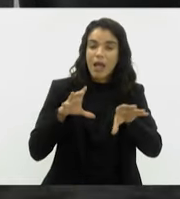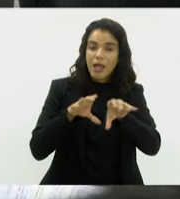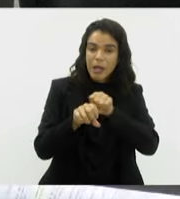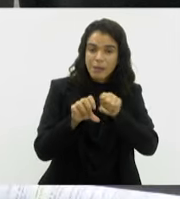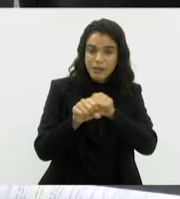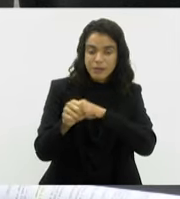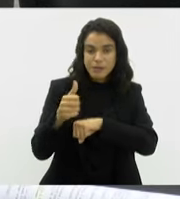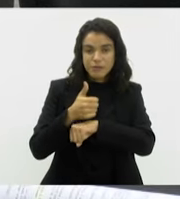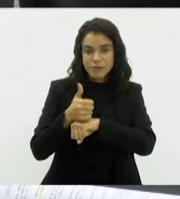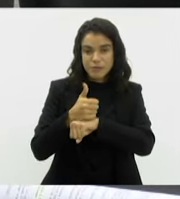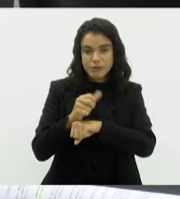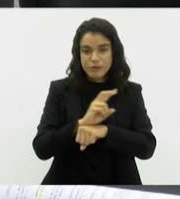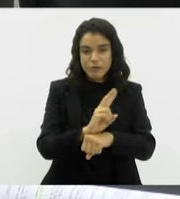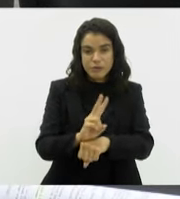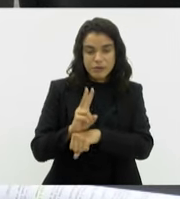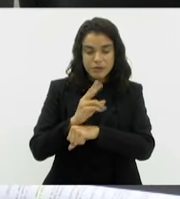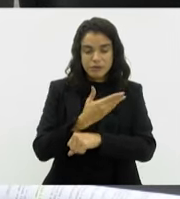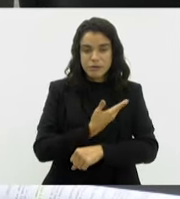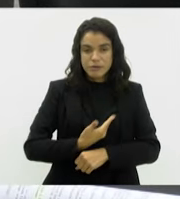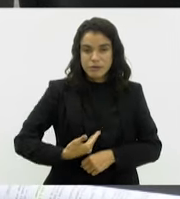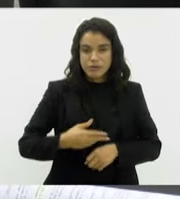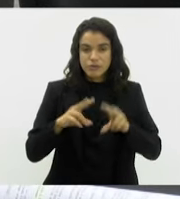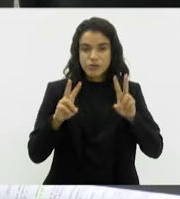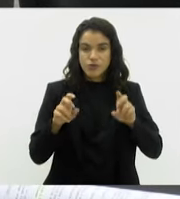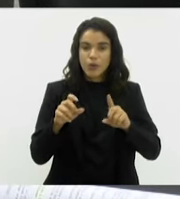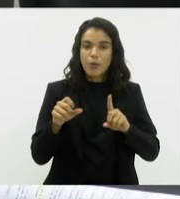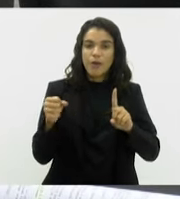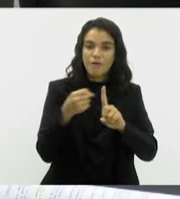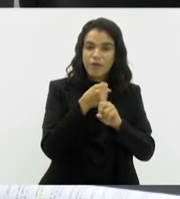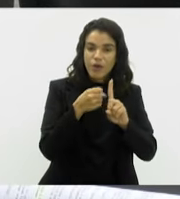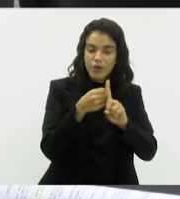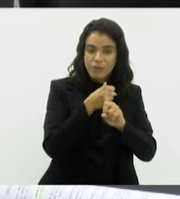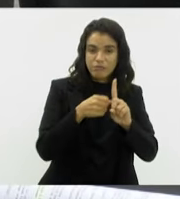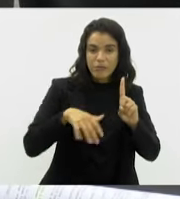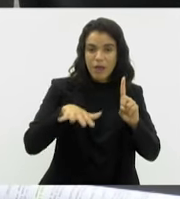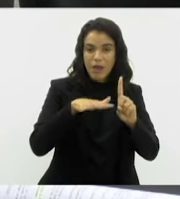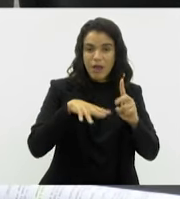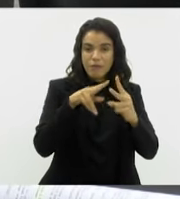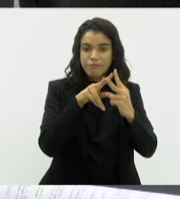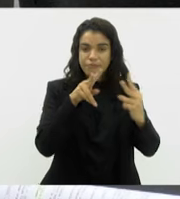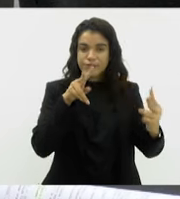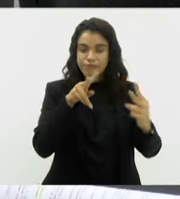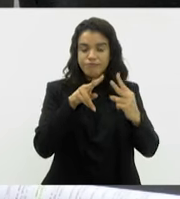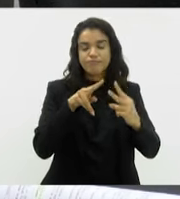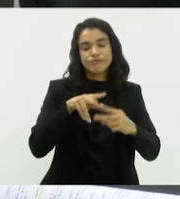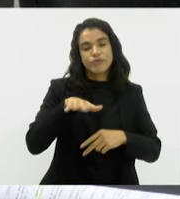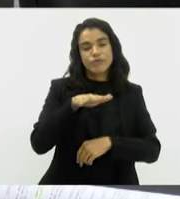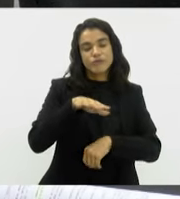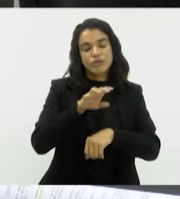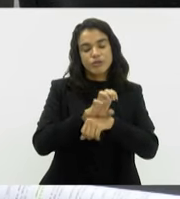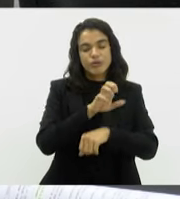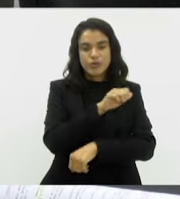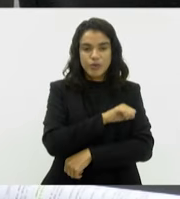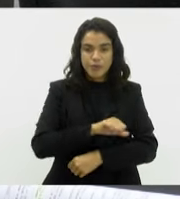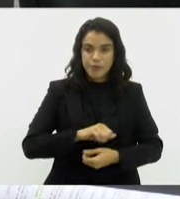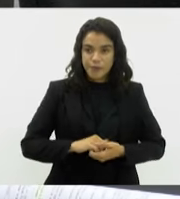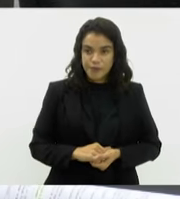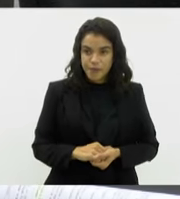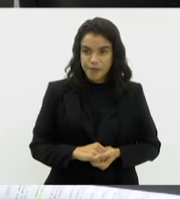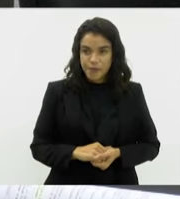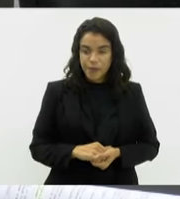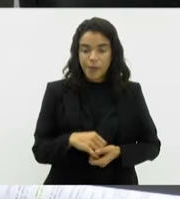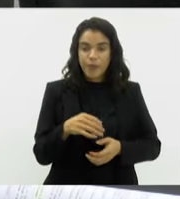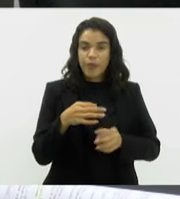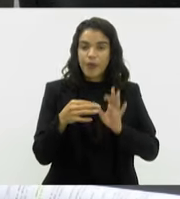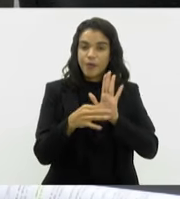de profissionais da segurança pública em relação à violência contra a mulher no ambiente virtual no estado do Rio de Janeiro.